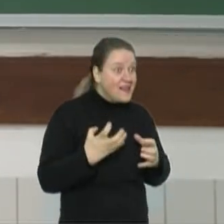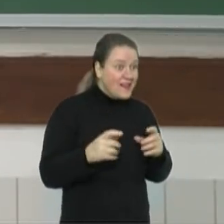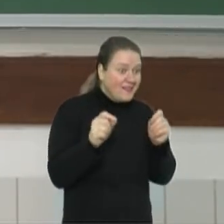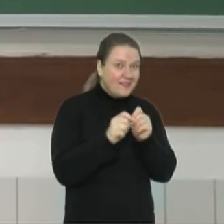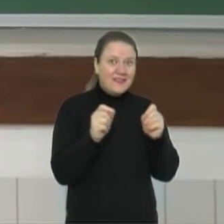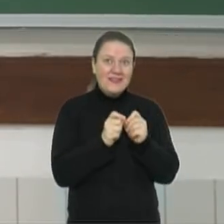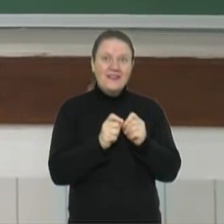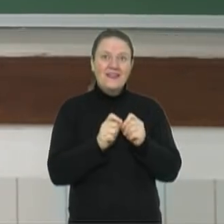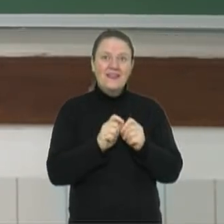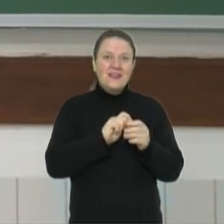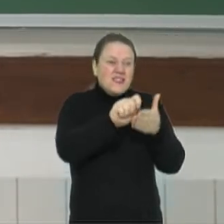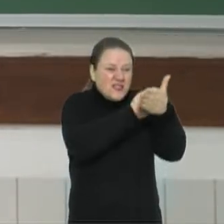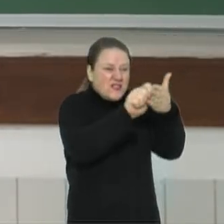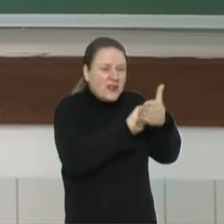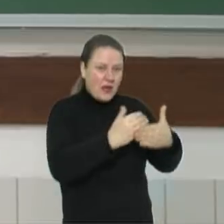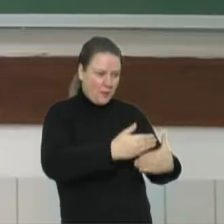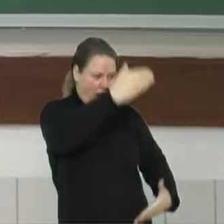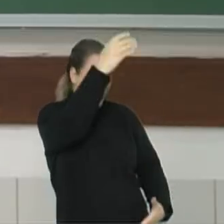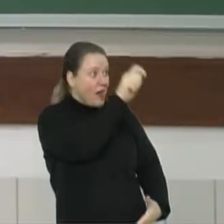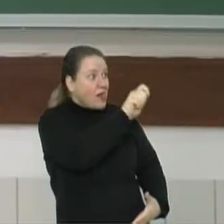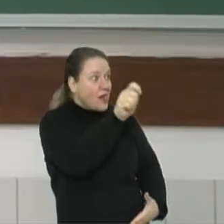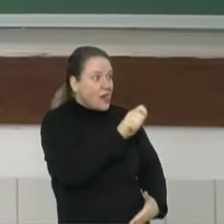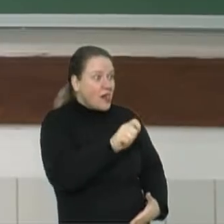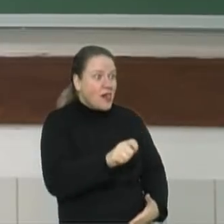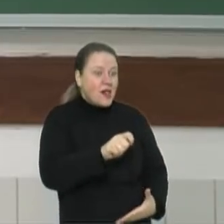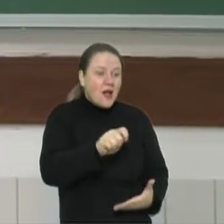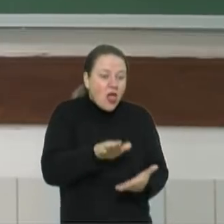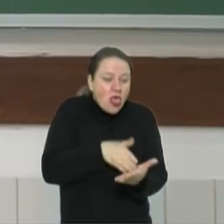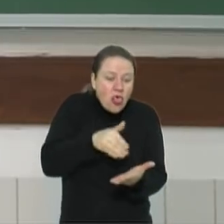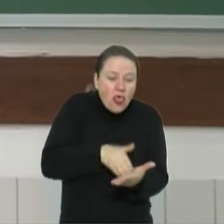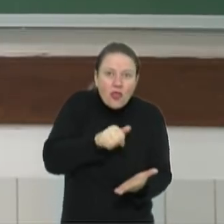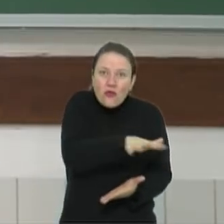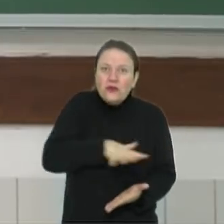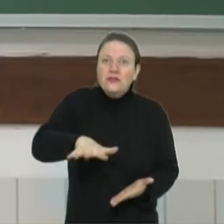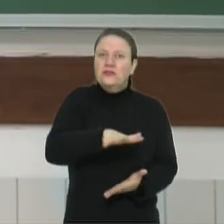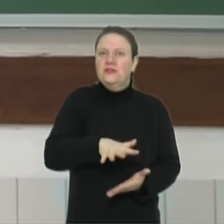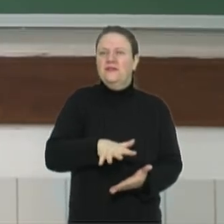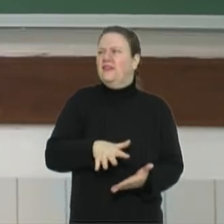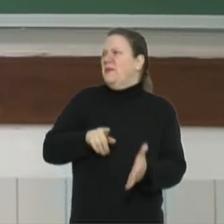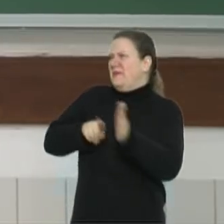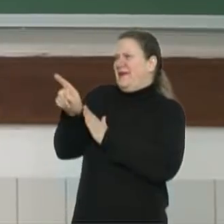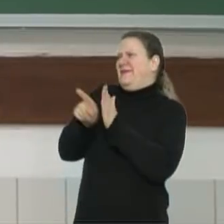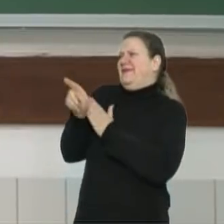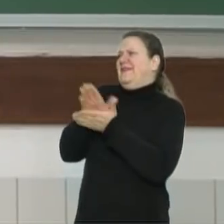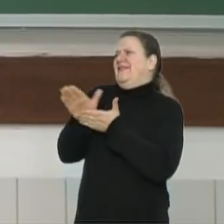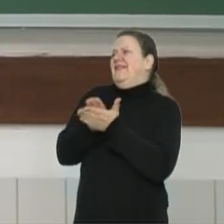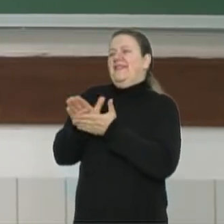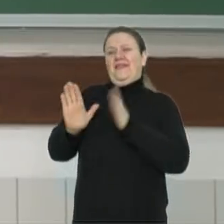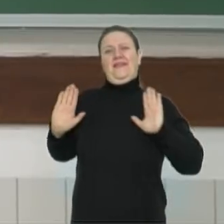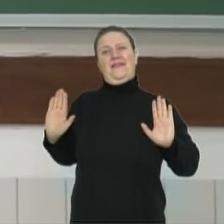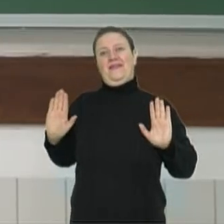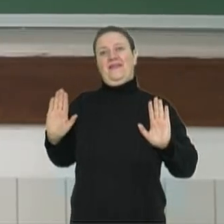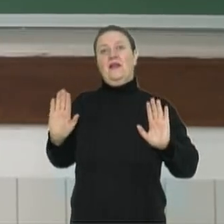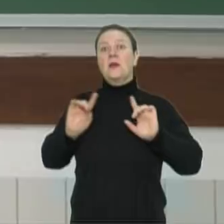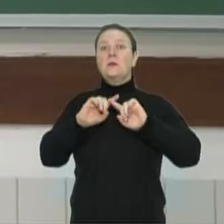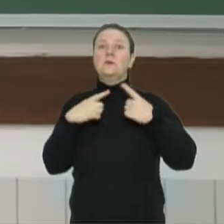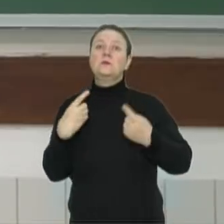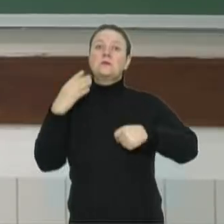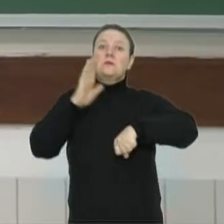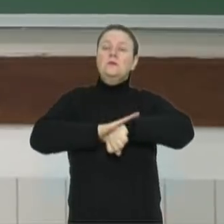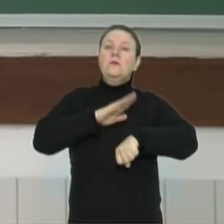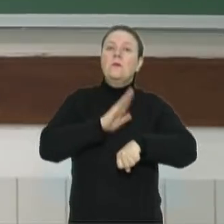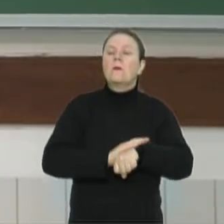Né? Se quiser sair rabiscando a parede, se quiser sair lambendo o chão, ela vai fazer e não vai perguntar para ninguém. Só que nesse momento, a criança